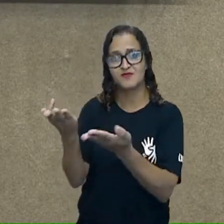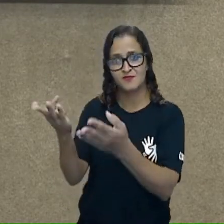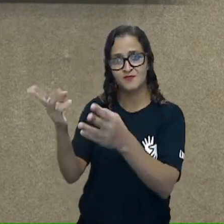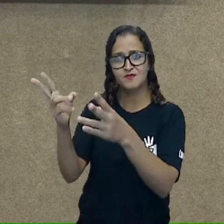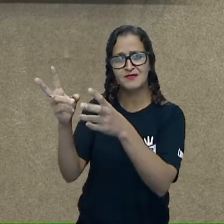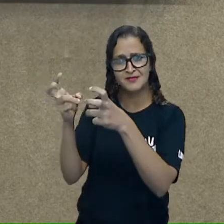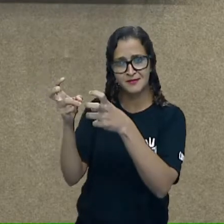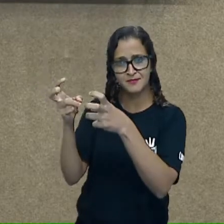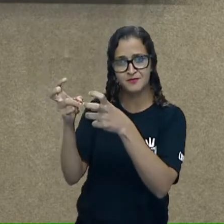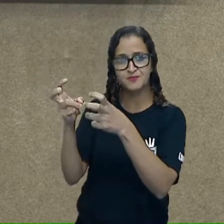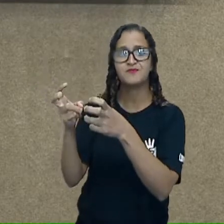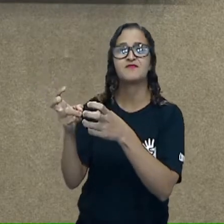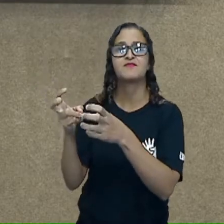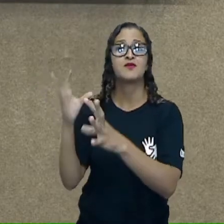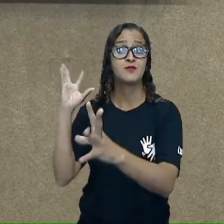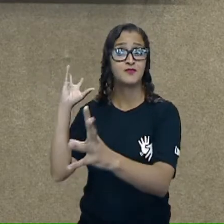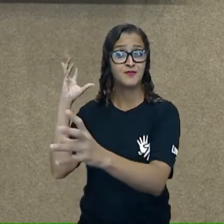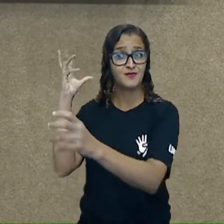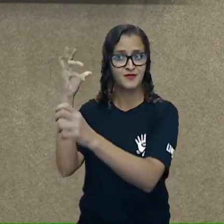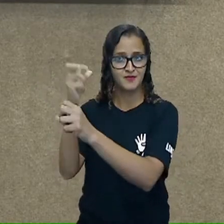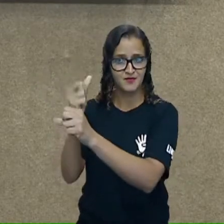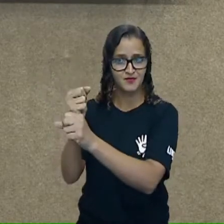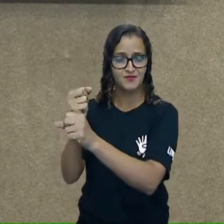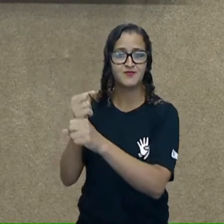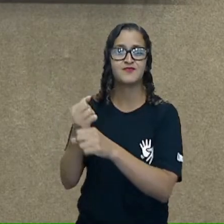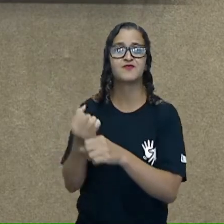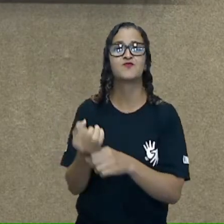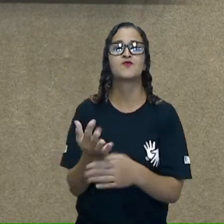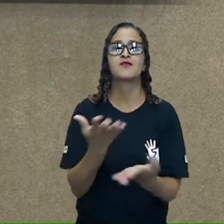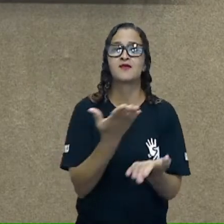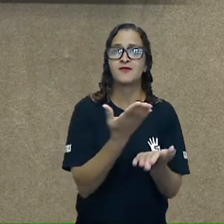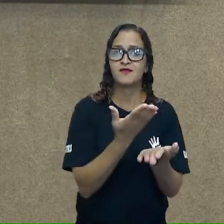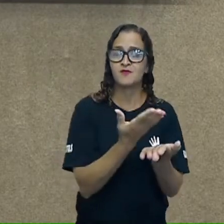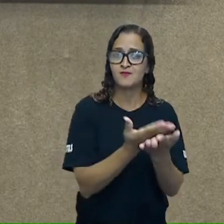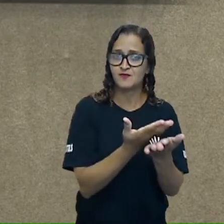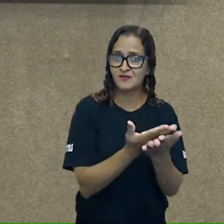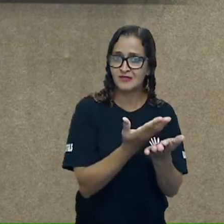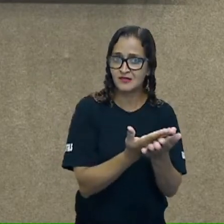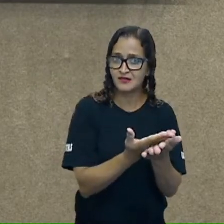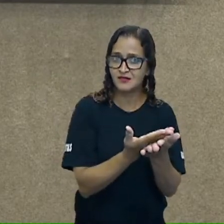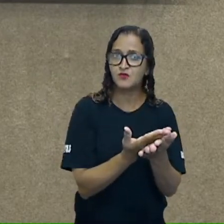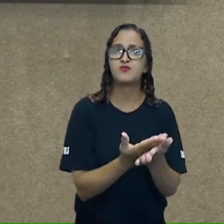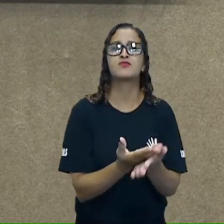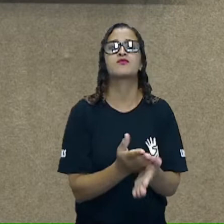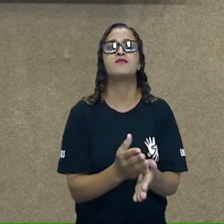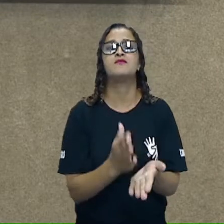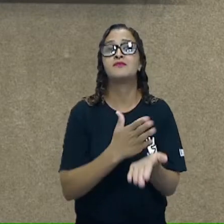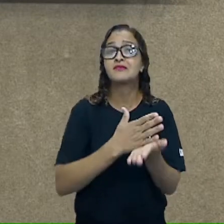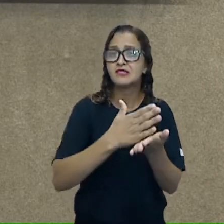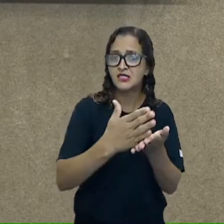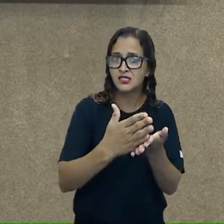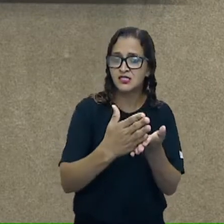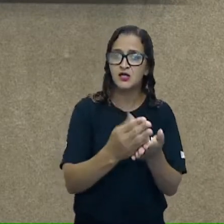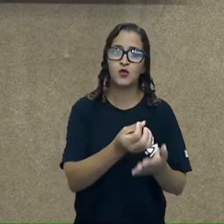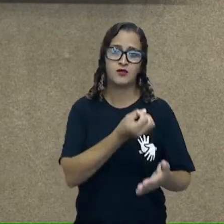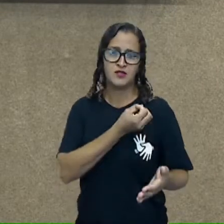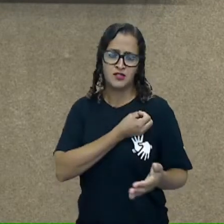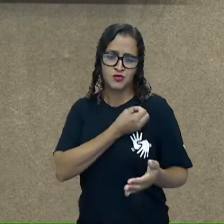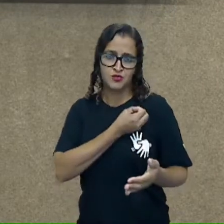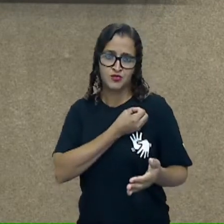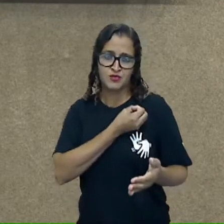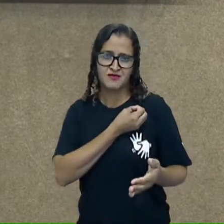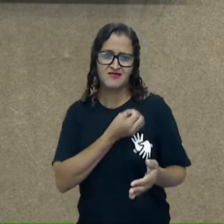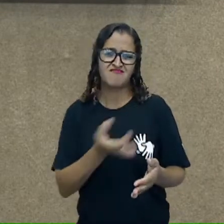Muito bem. Então, nós iremos começar nossas aulas falando dos números, relembrando os números que vocês aprenderam lá